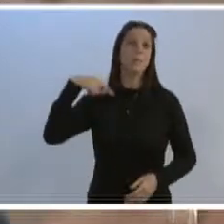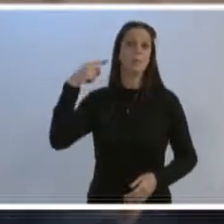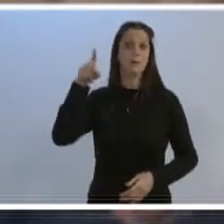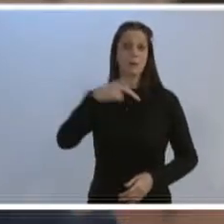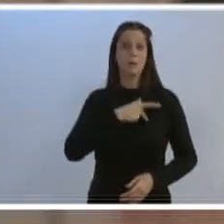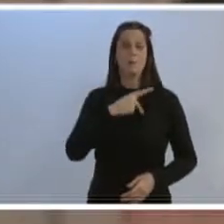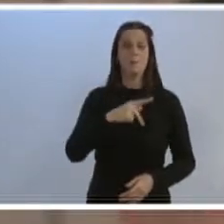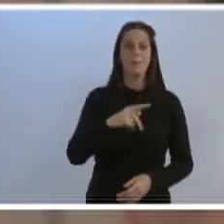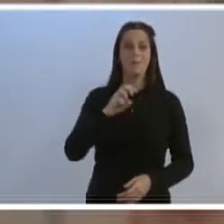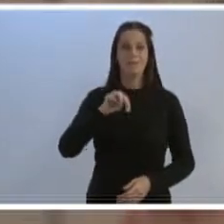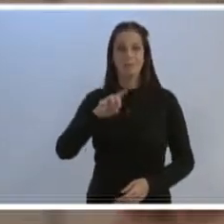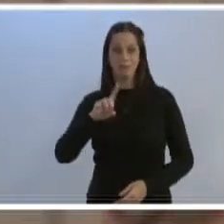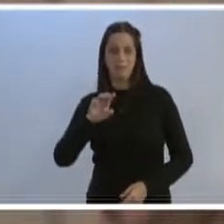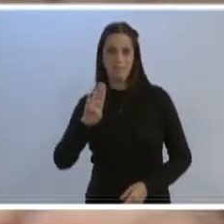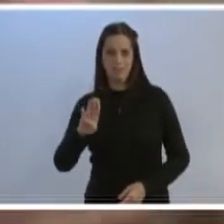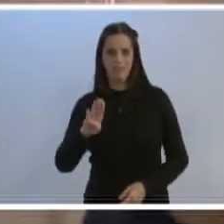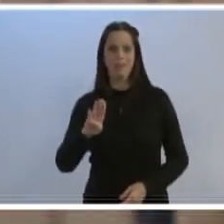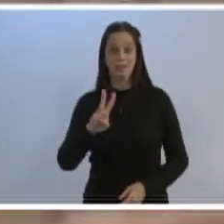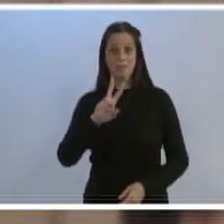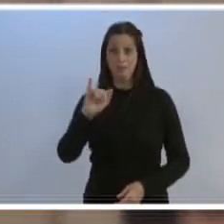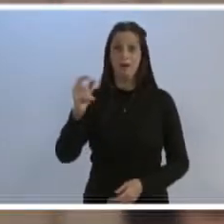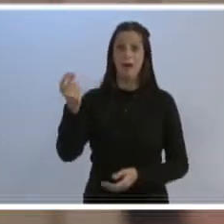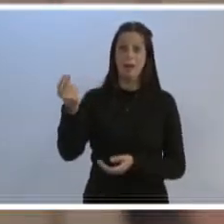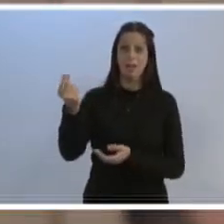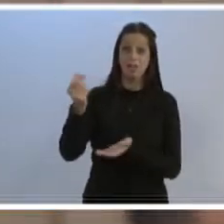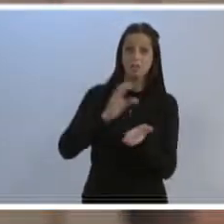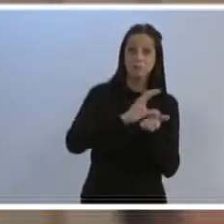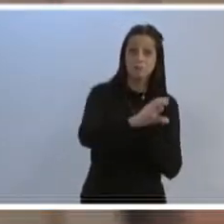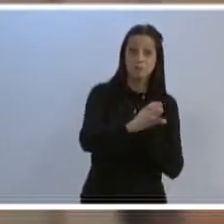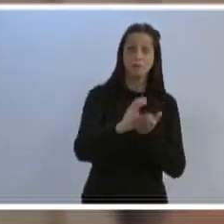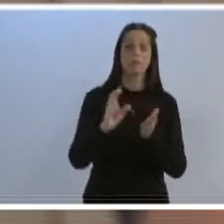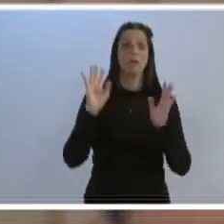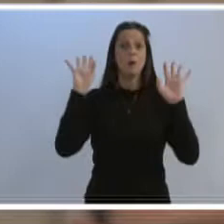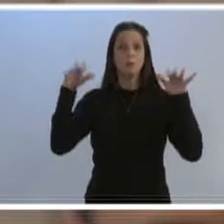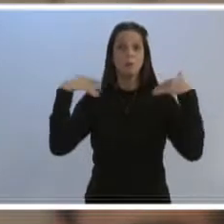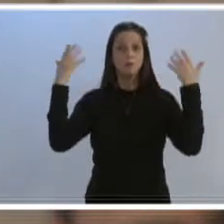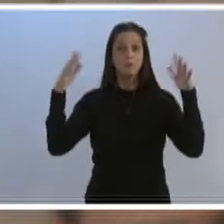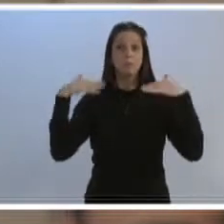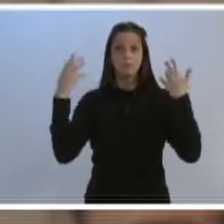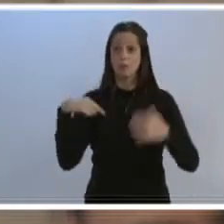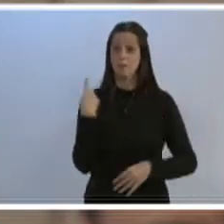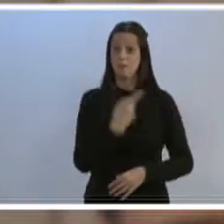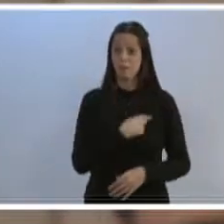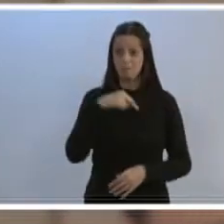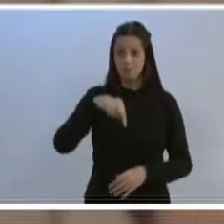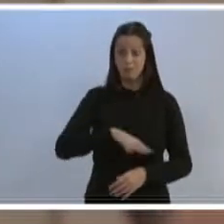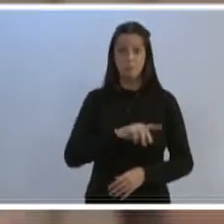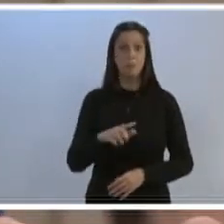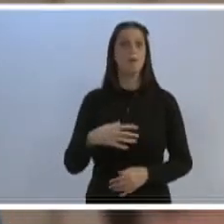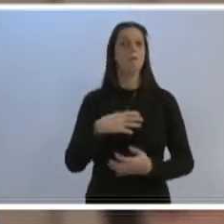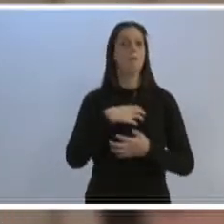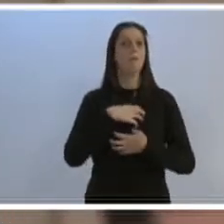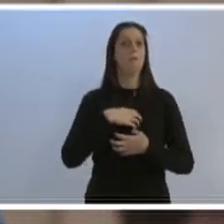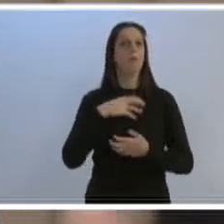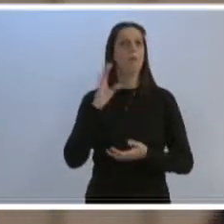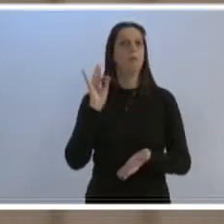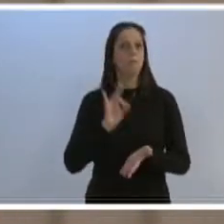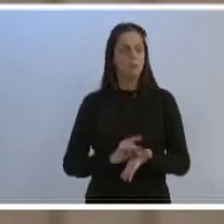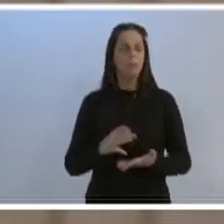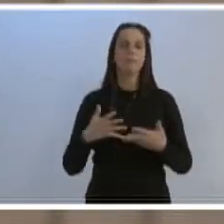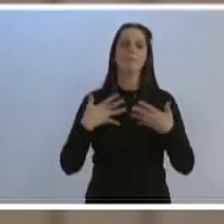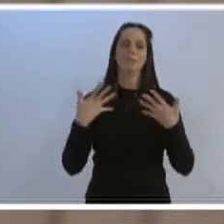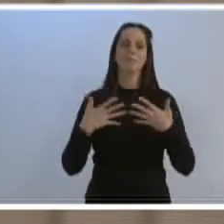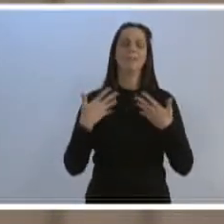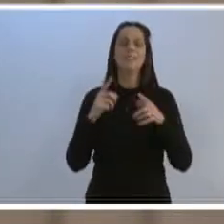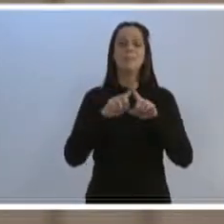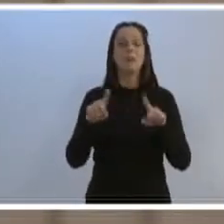é o peninha vai disponibilizar uma ambulância aqui para blumenau a gente fica muito contente com essa migalha é porque a cidade é a terceira